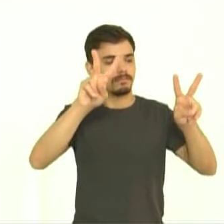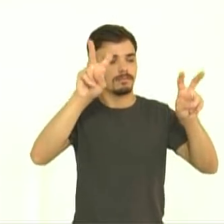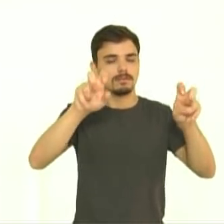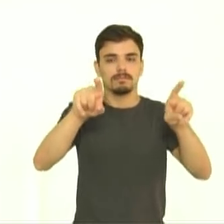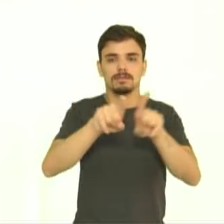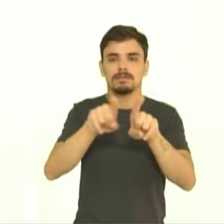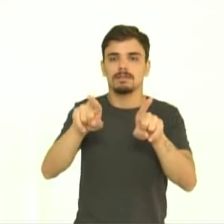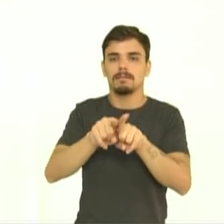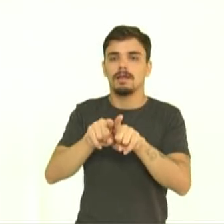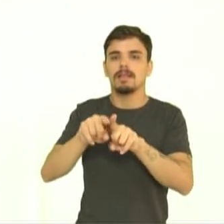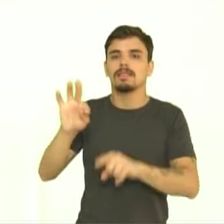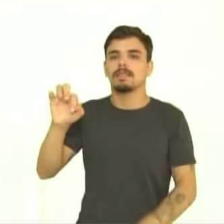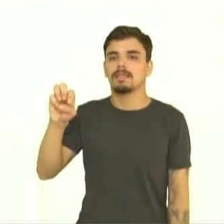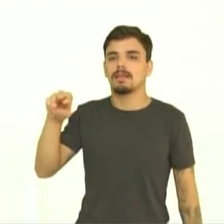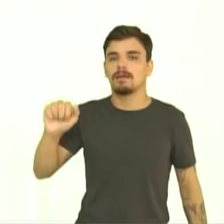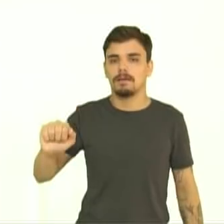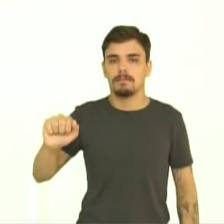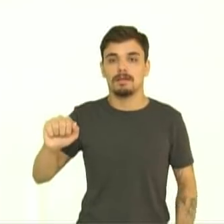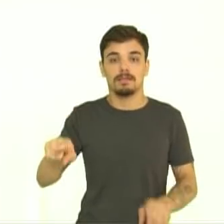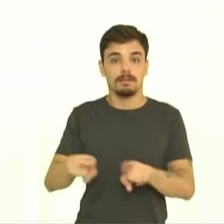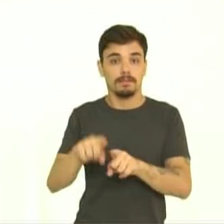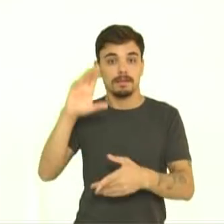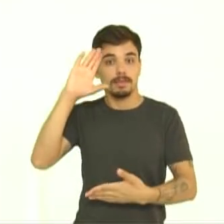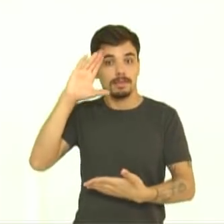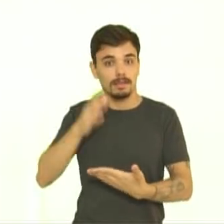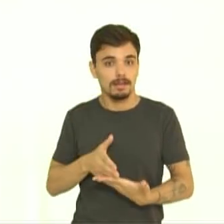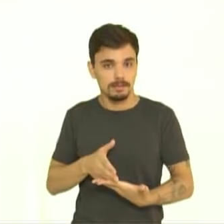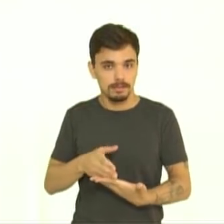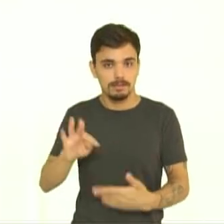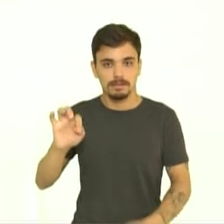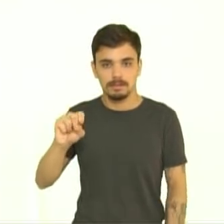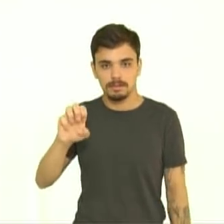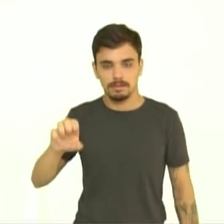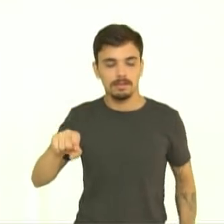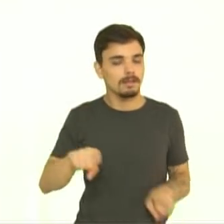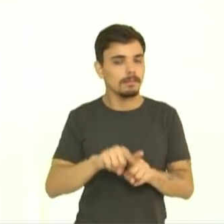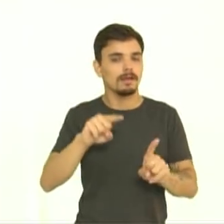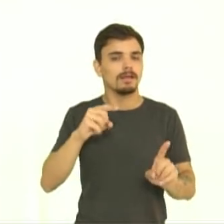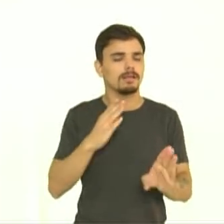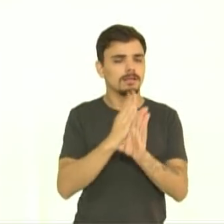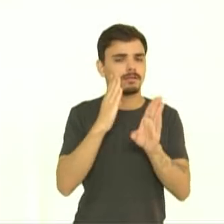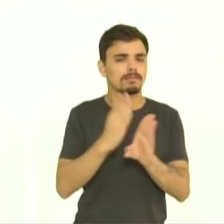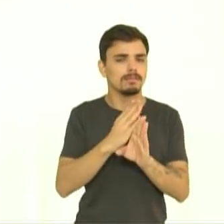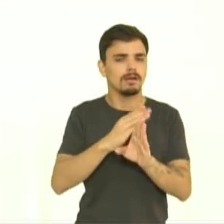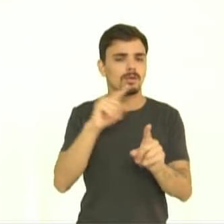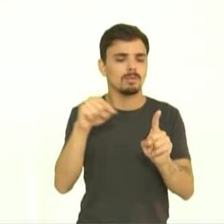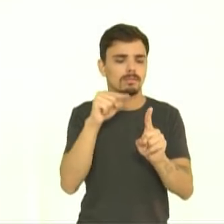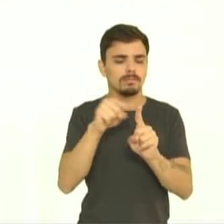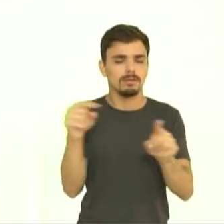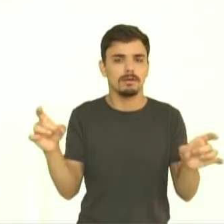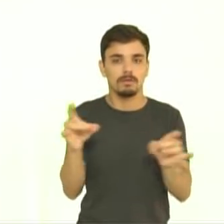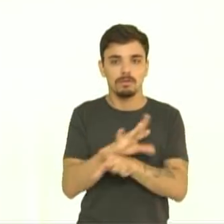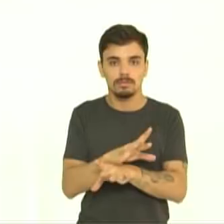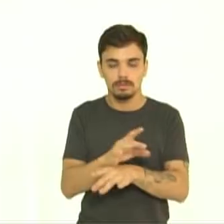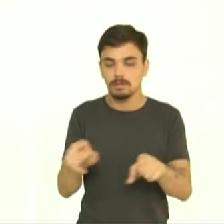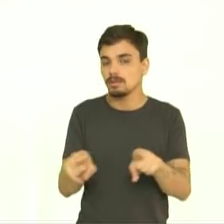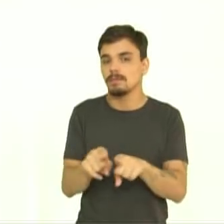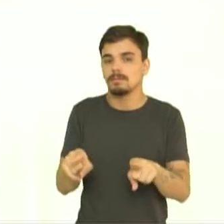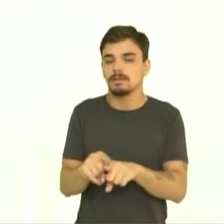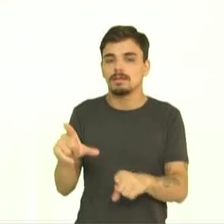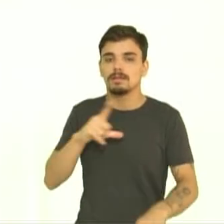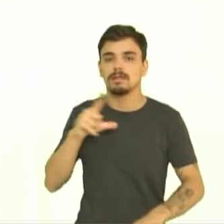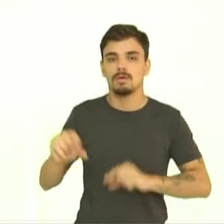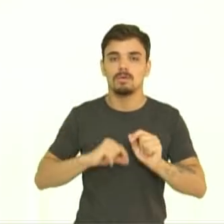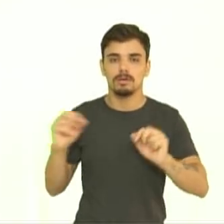e tese, muito importante também. Identificar a função da conclusão e